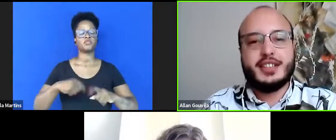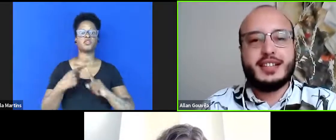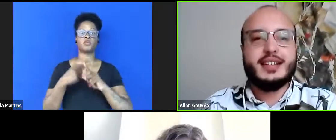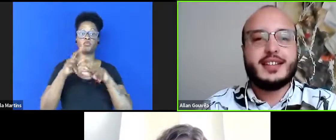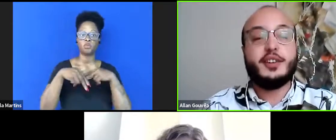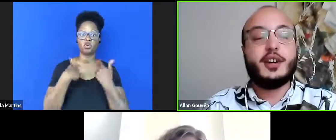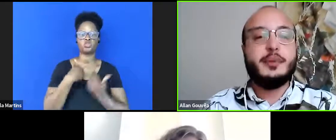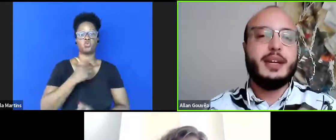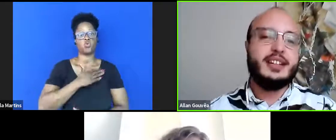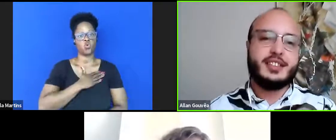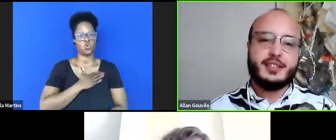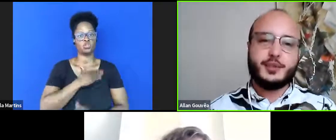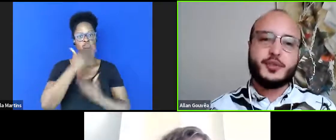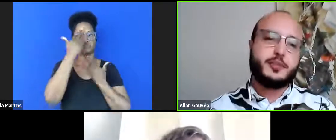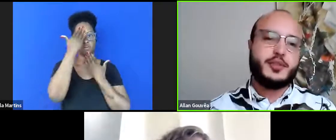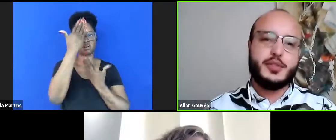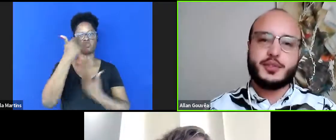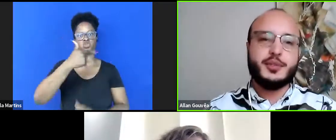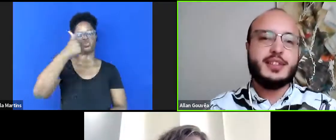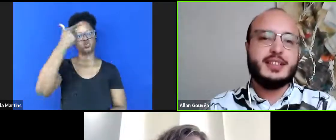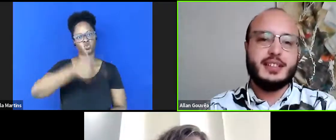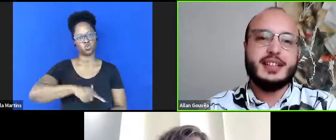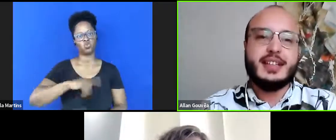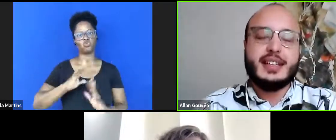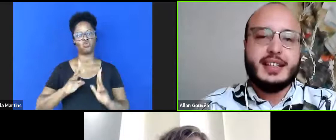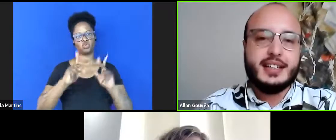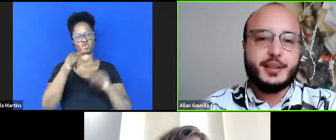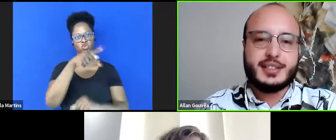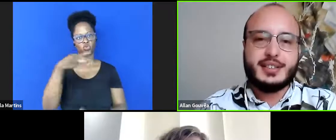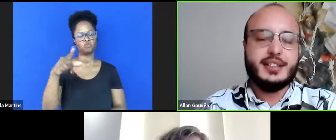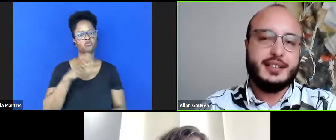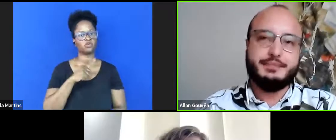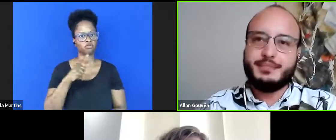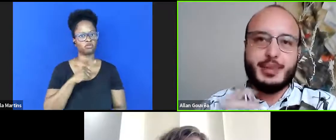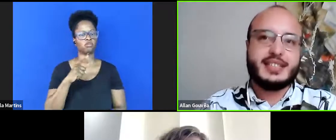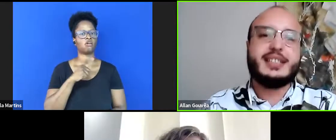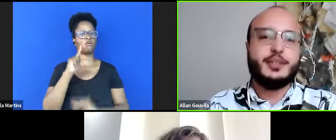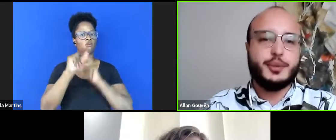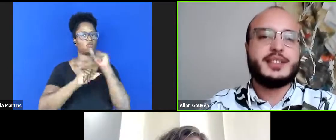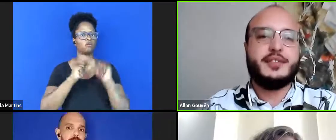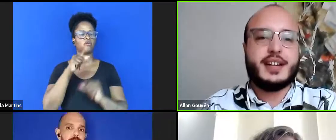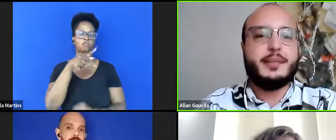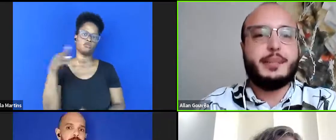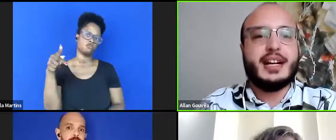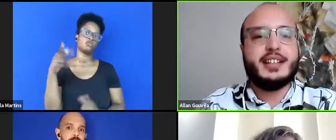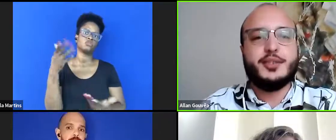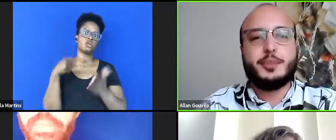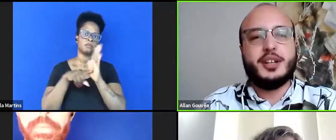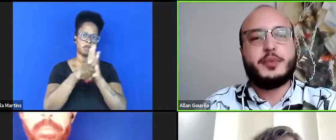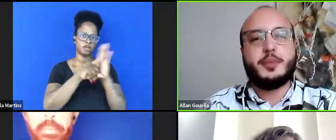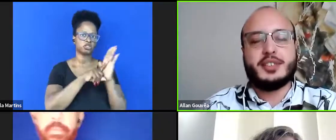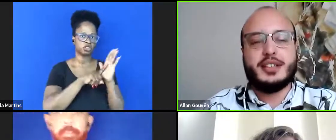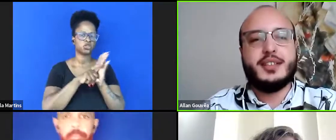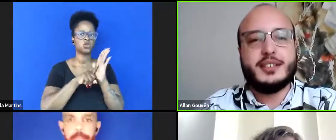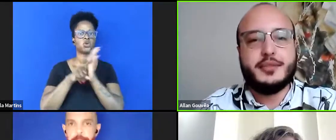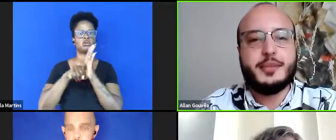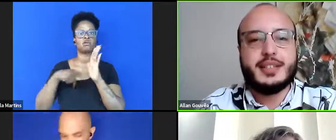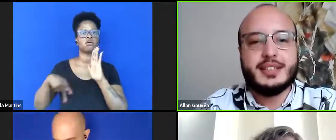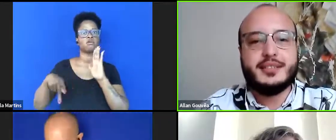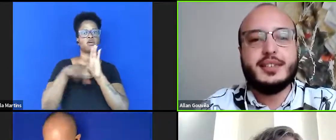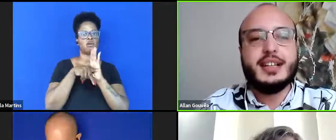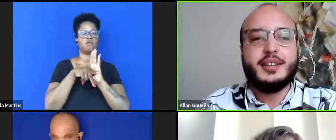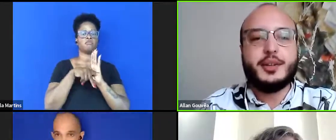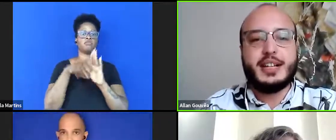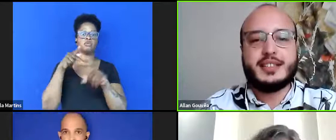gostaria de agradecer enormemente a todos os professores e pesquisadores que fazem parte do Programa de Pós-Graduação